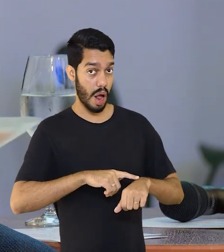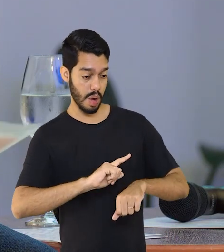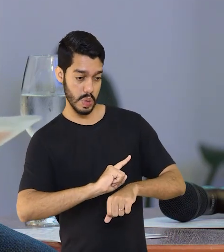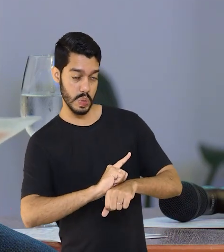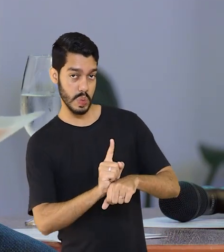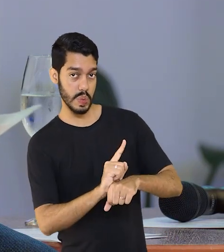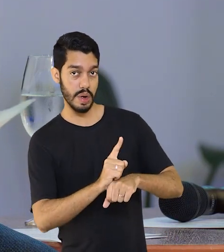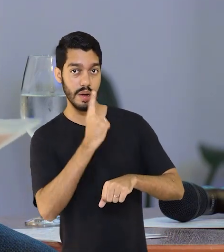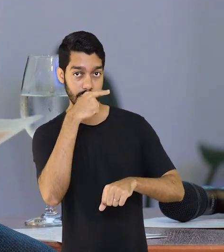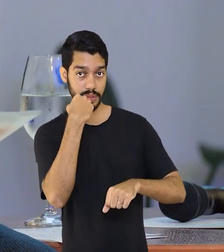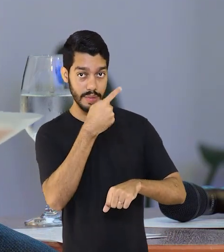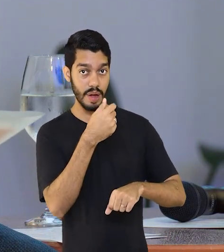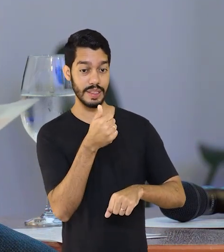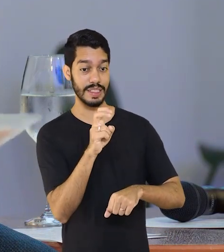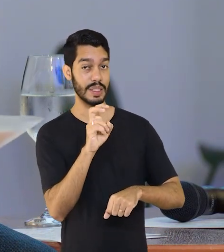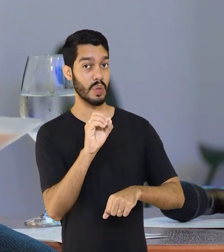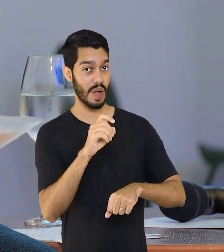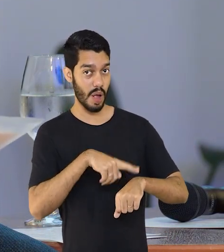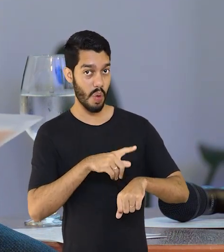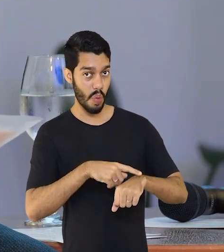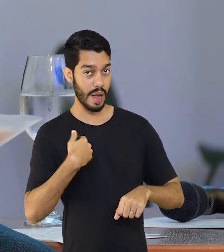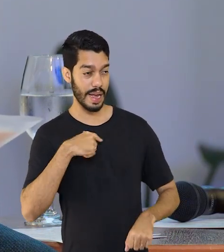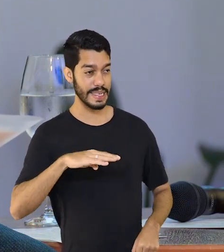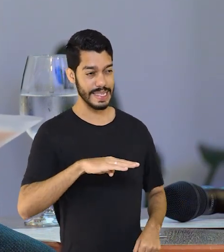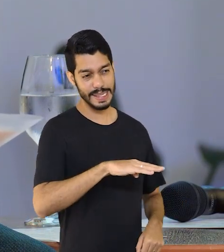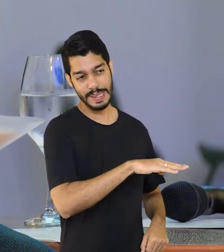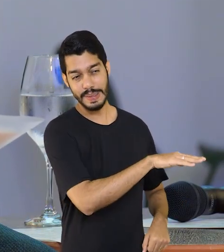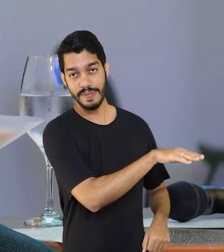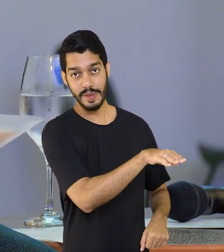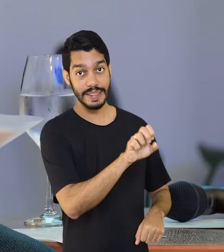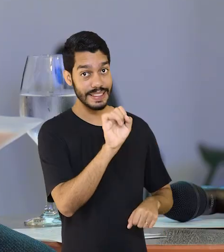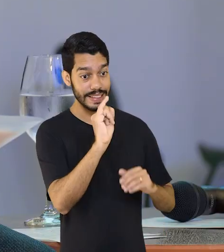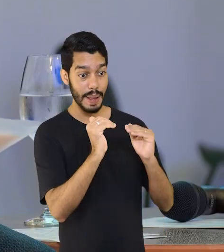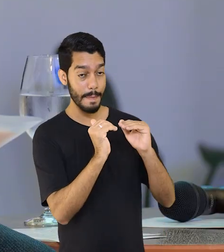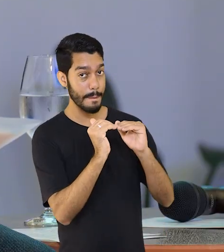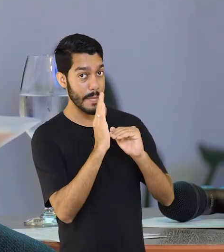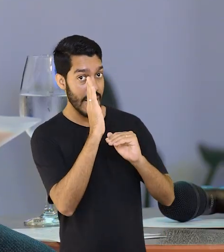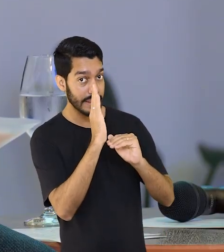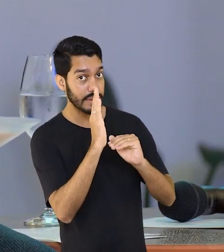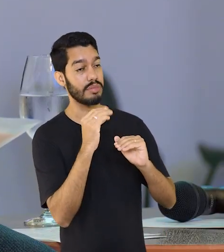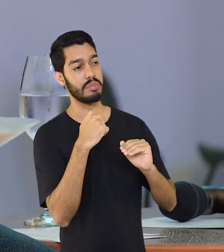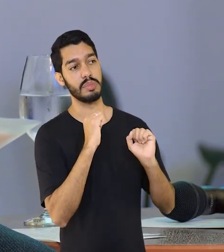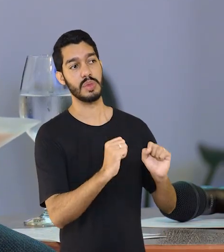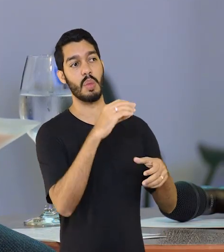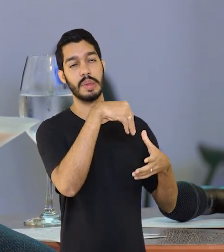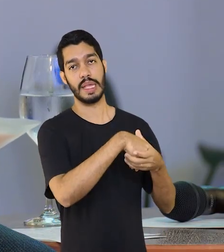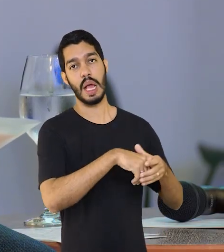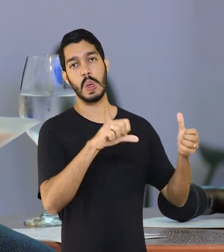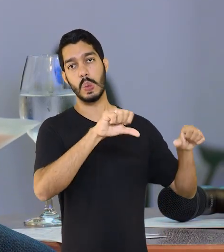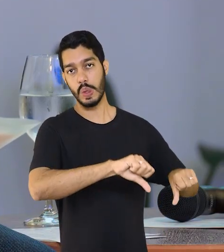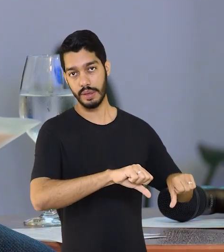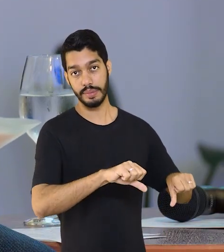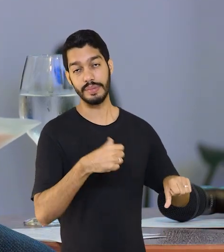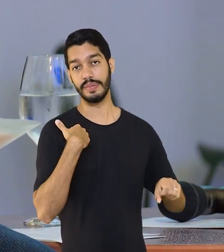hora, porque mais do que isso as pessoas do carro vão se arrebentar, para ilustrar um pouco qual é o meu ponto de